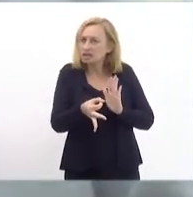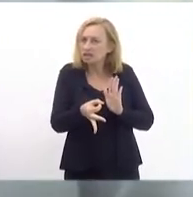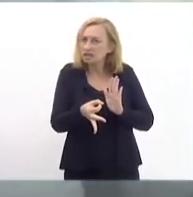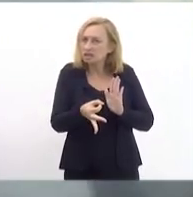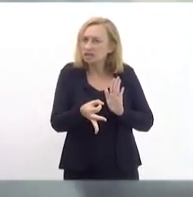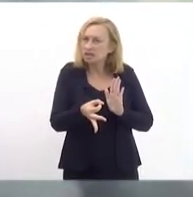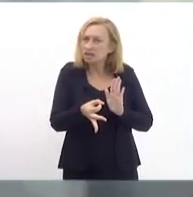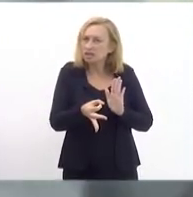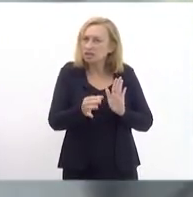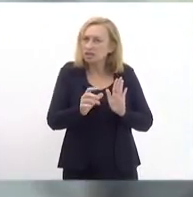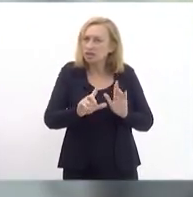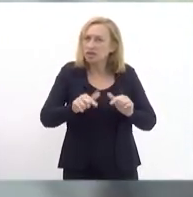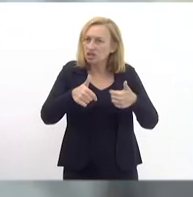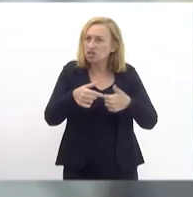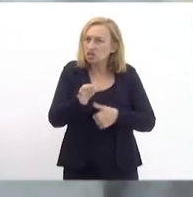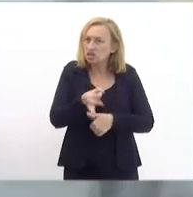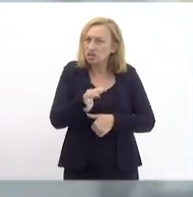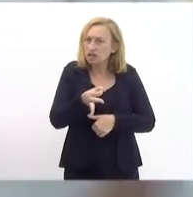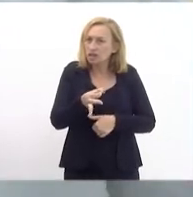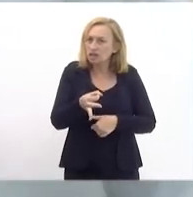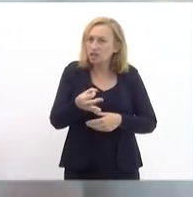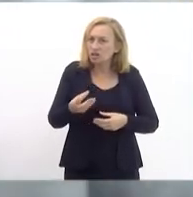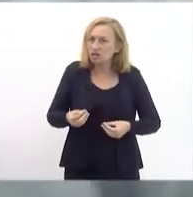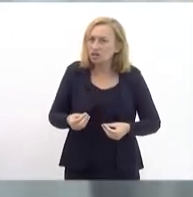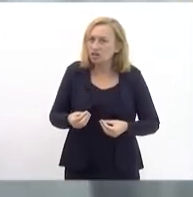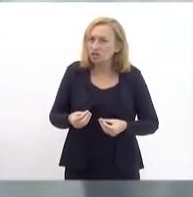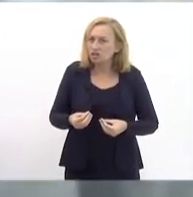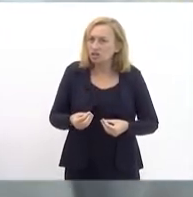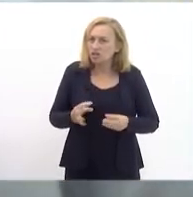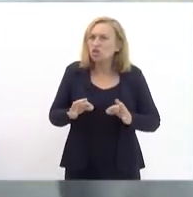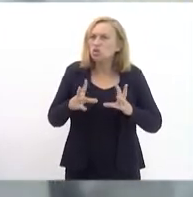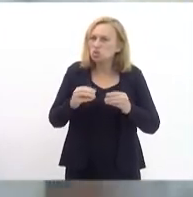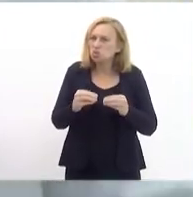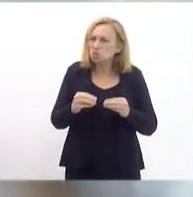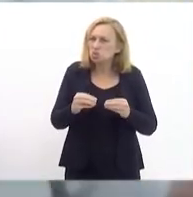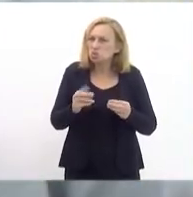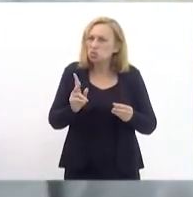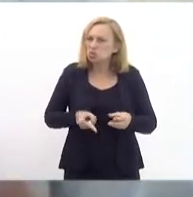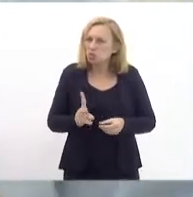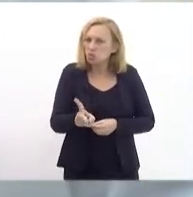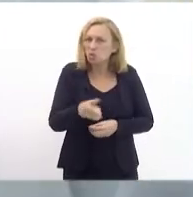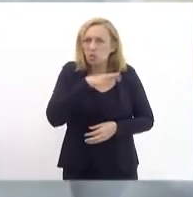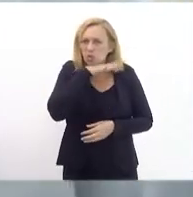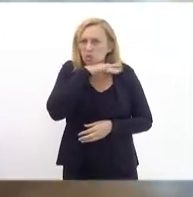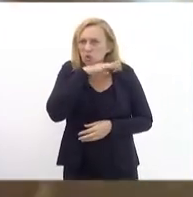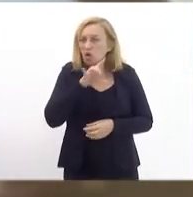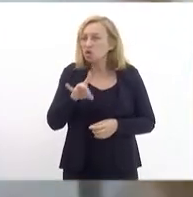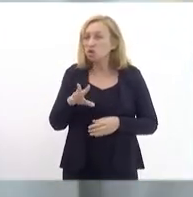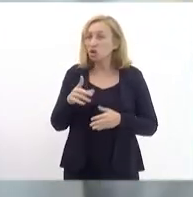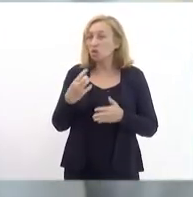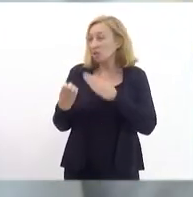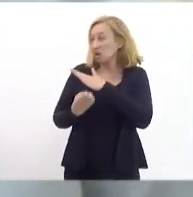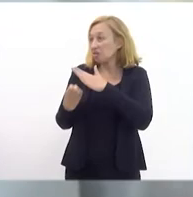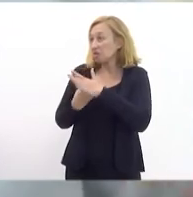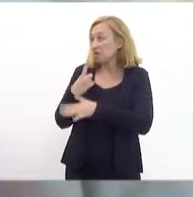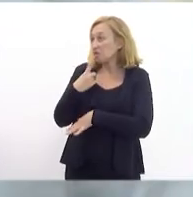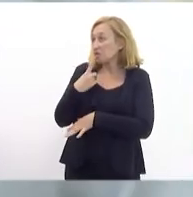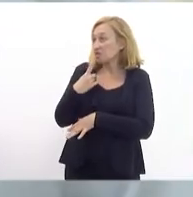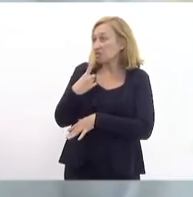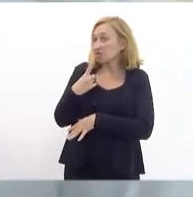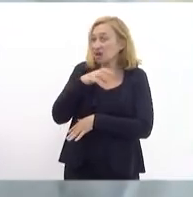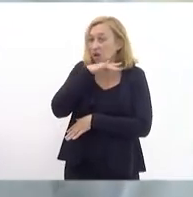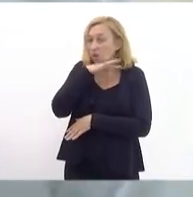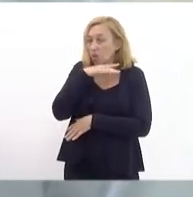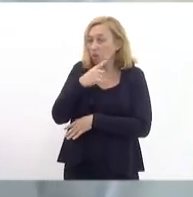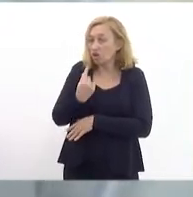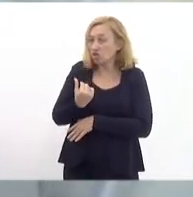aumentar sem oferecer nada e continuar tudo sucateado só porque a empresa está no vermelho. É natural